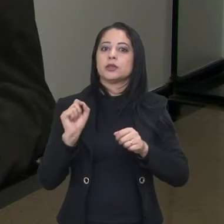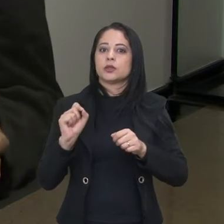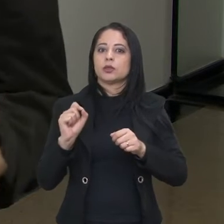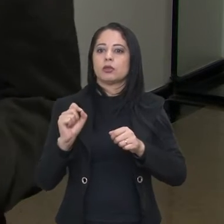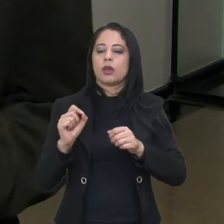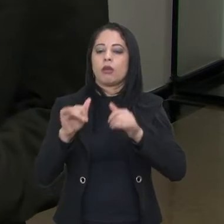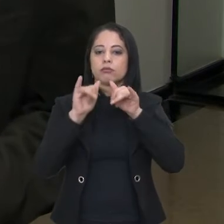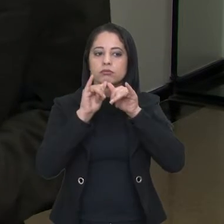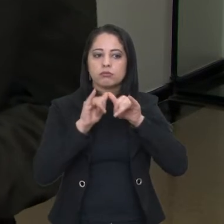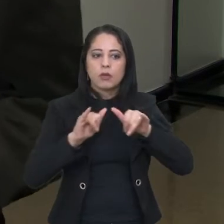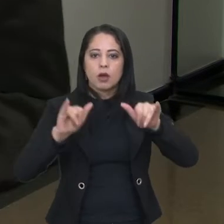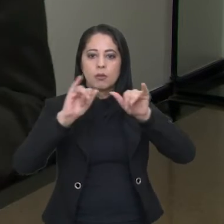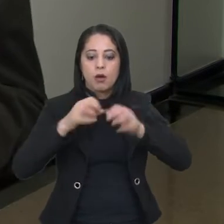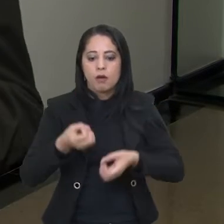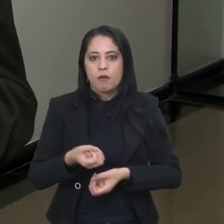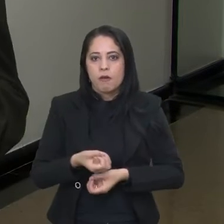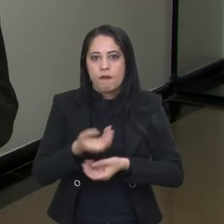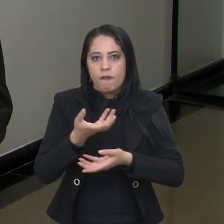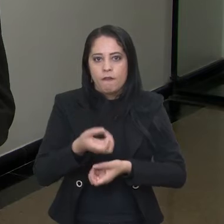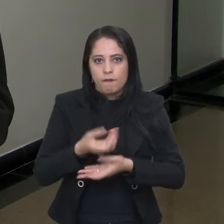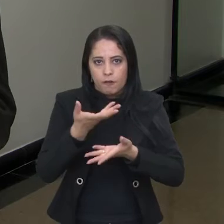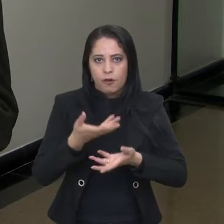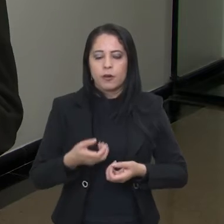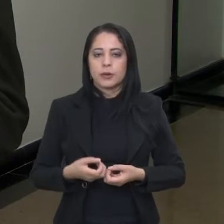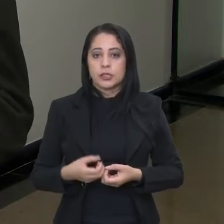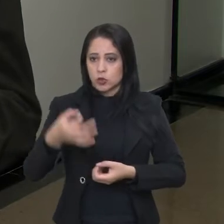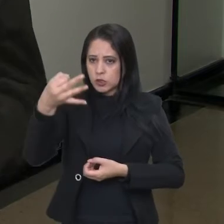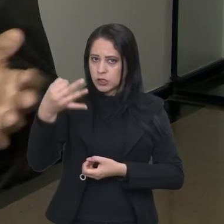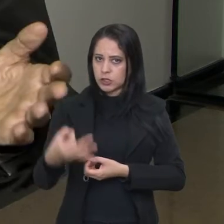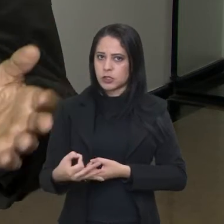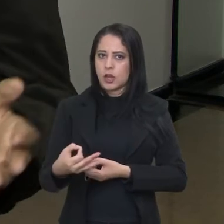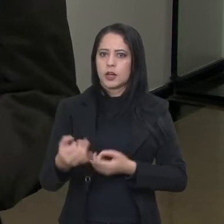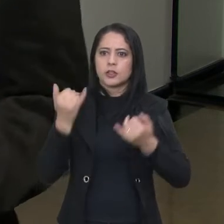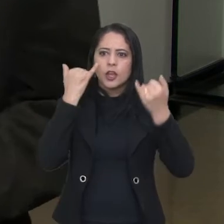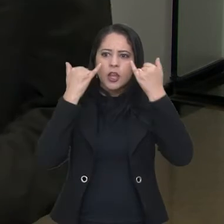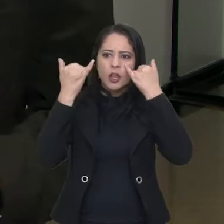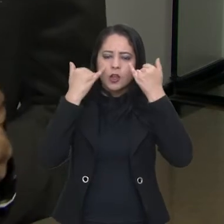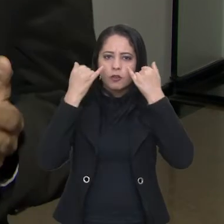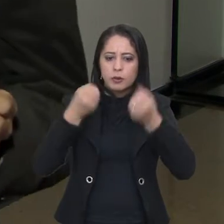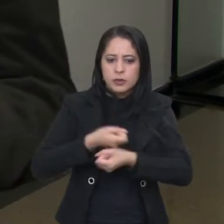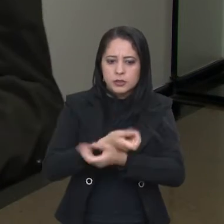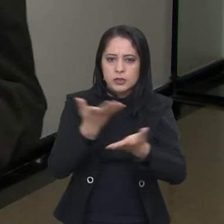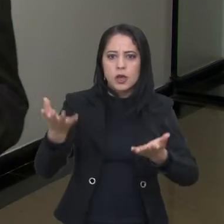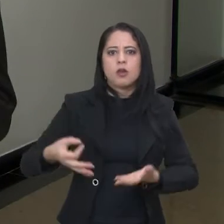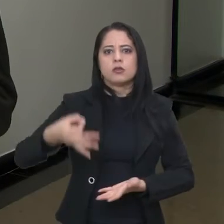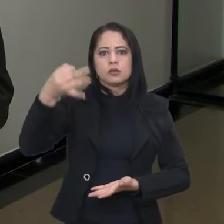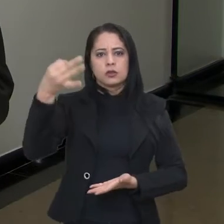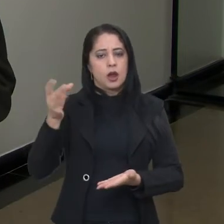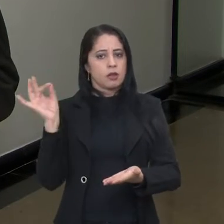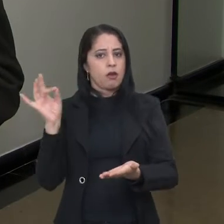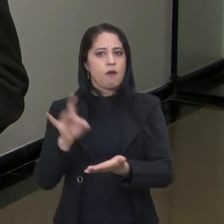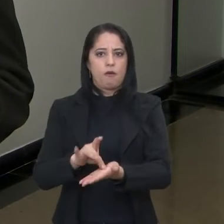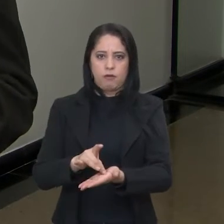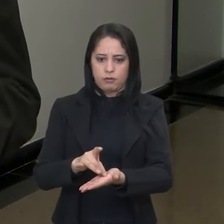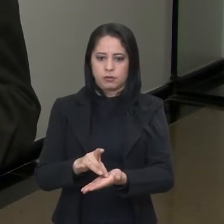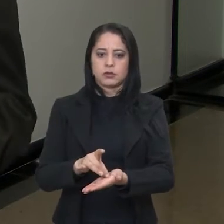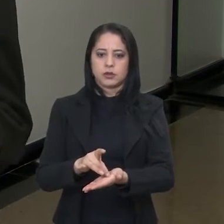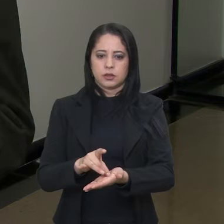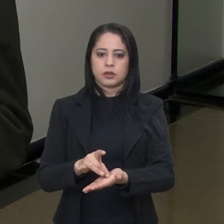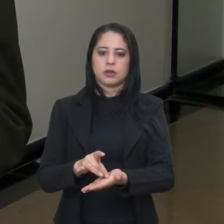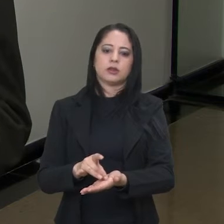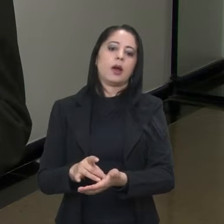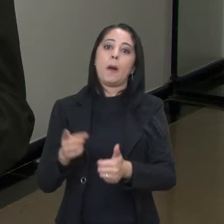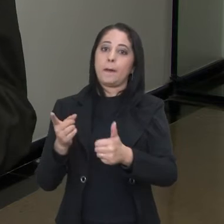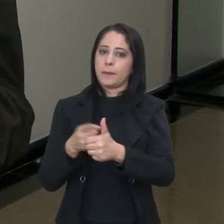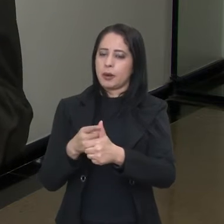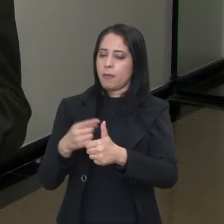de comunicação, de levar uma boa informação, uma informação correta, uma informação oficial ao